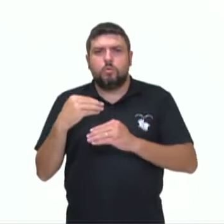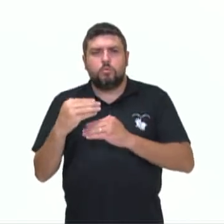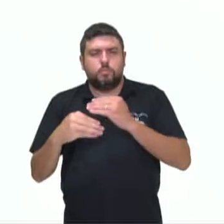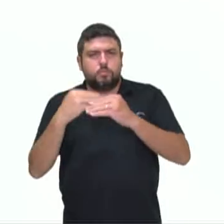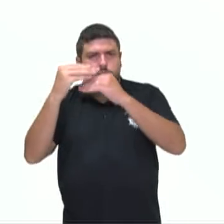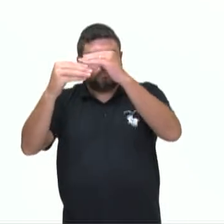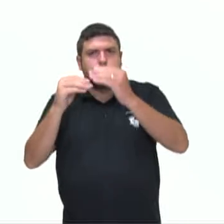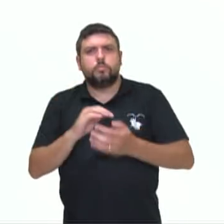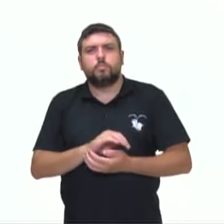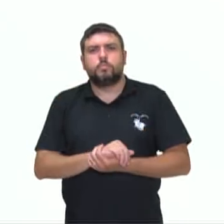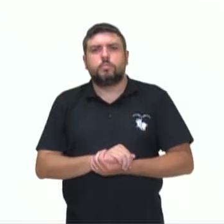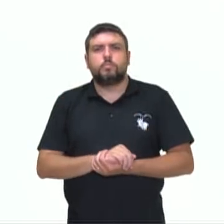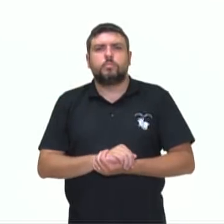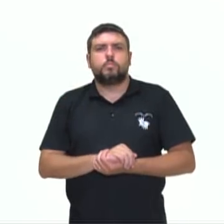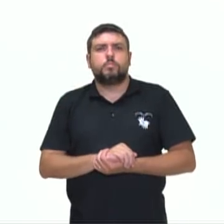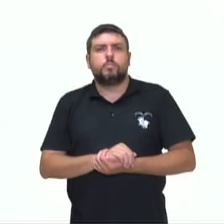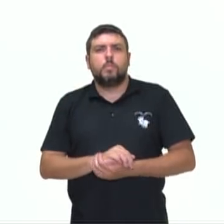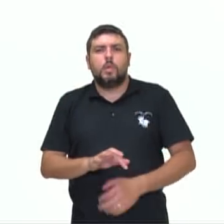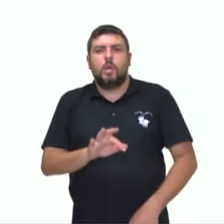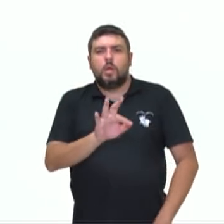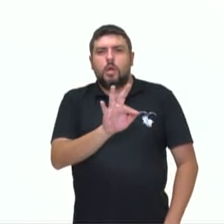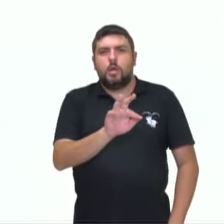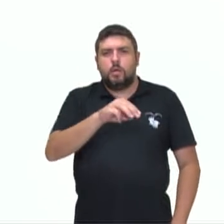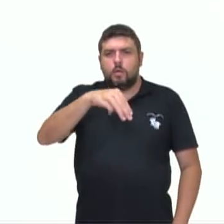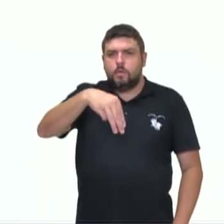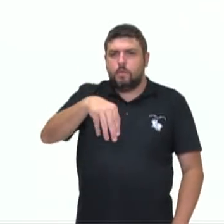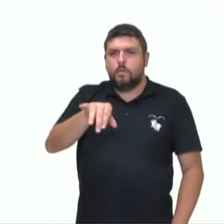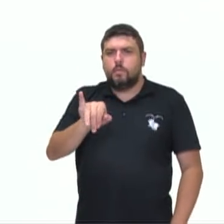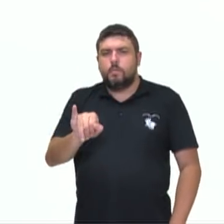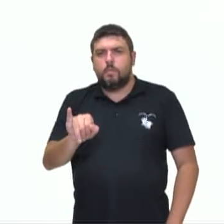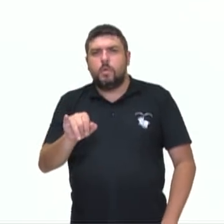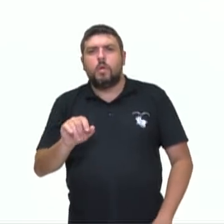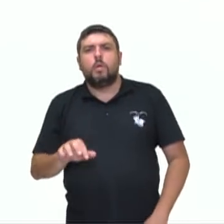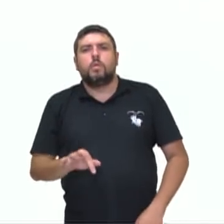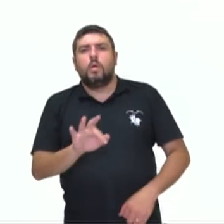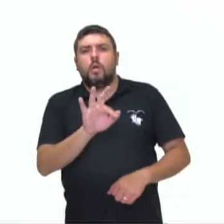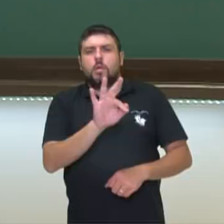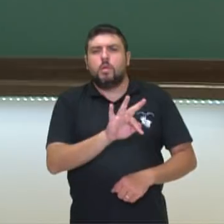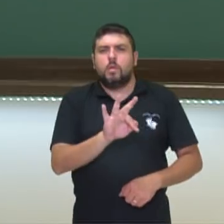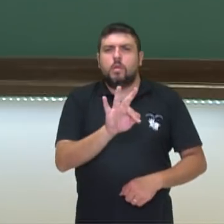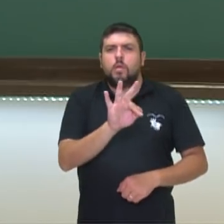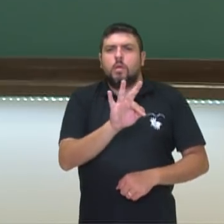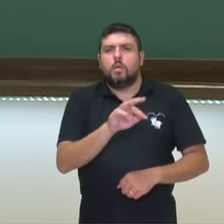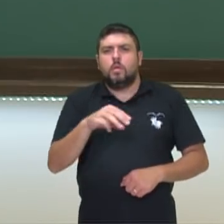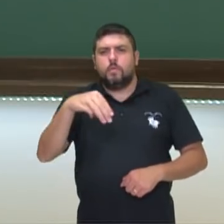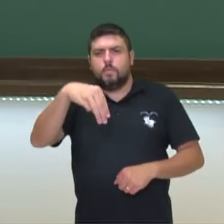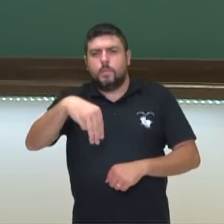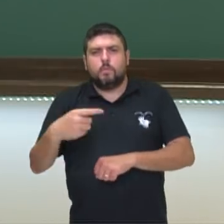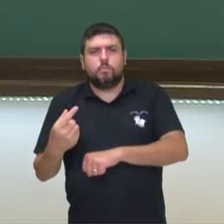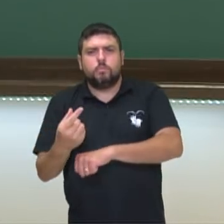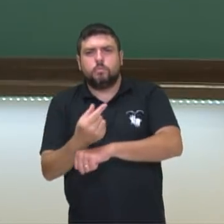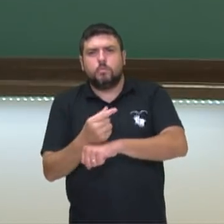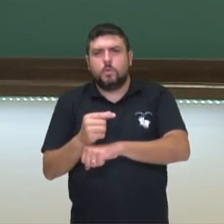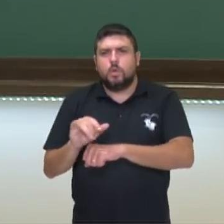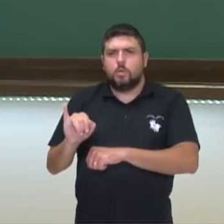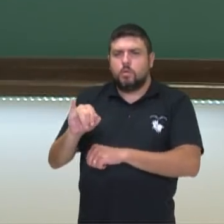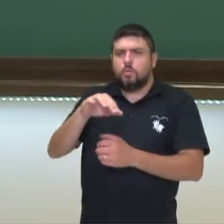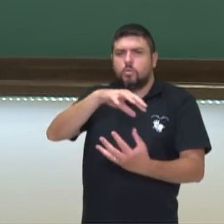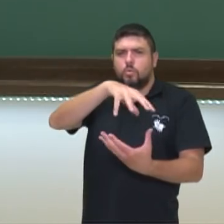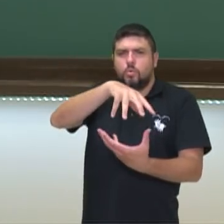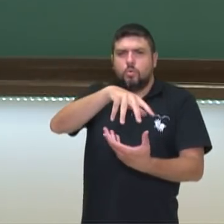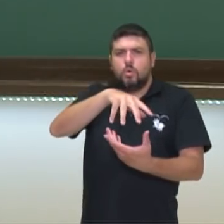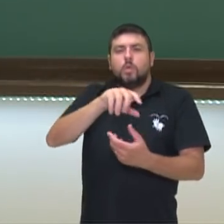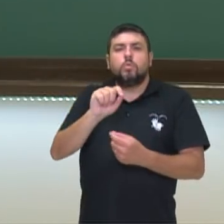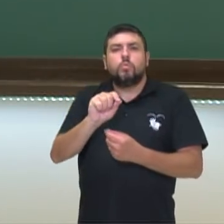Banco Mundial, e o FMI, que é o Fundo Monetário Internacional, que auxilia todos os países no desenvolvimento